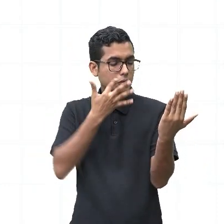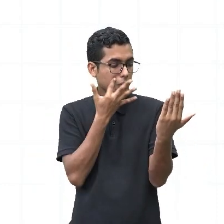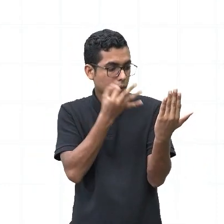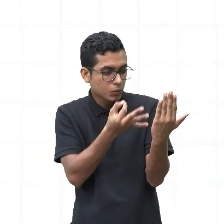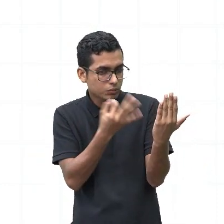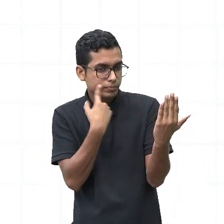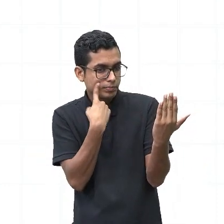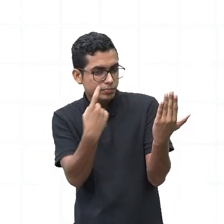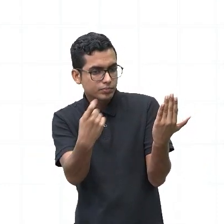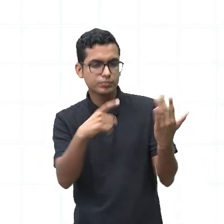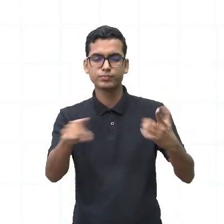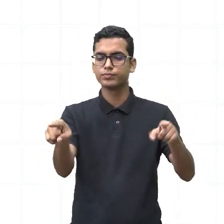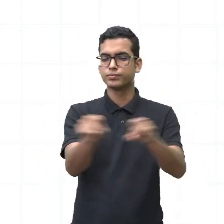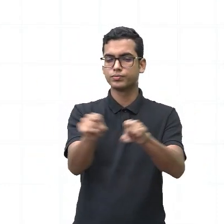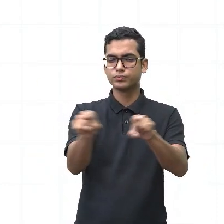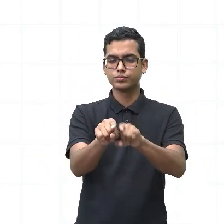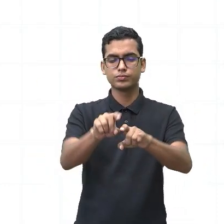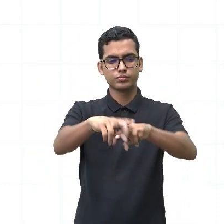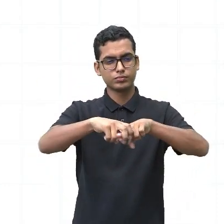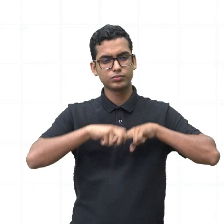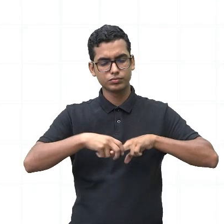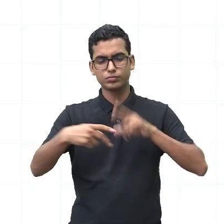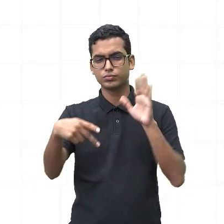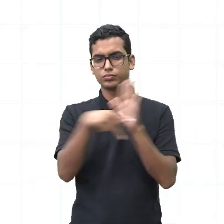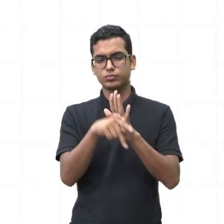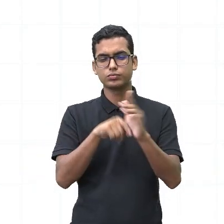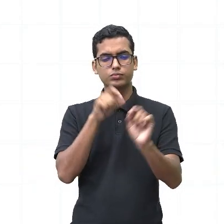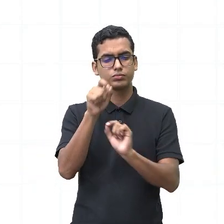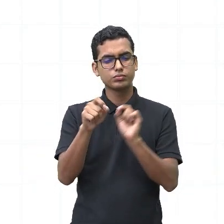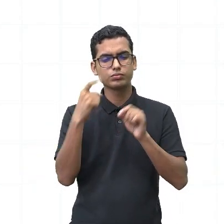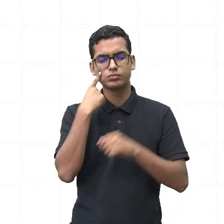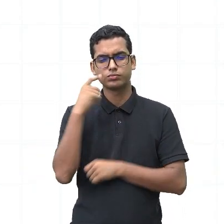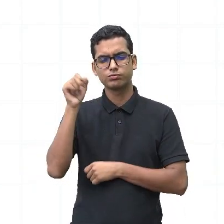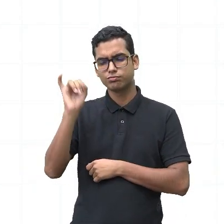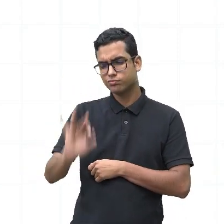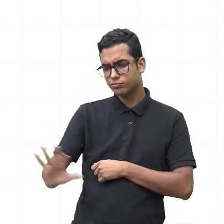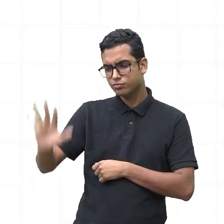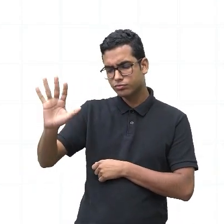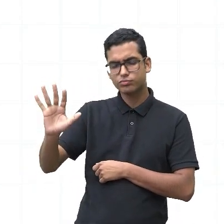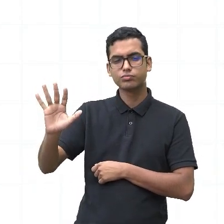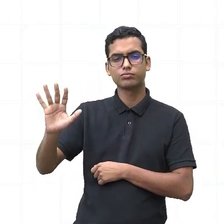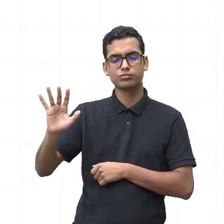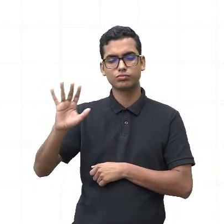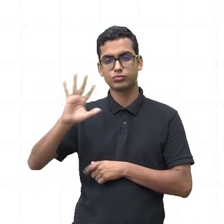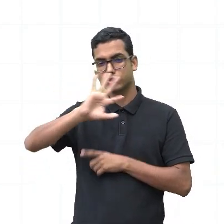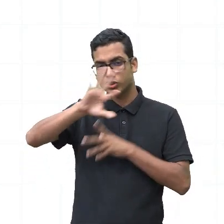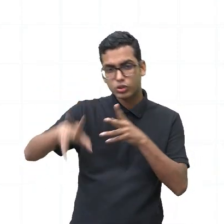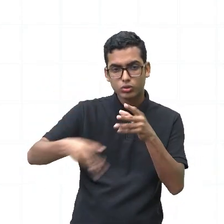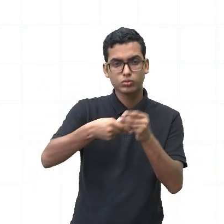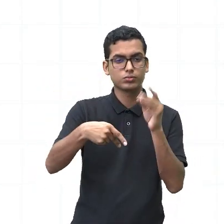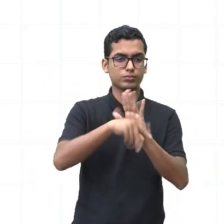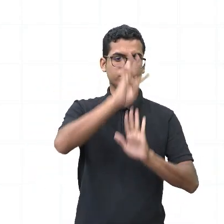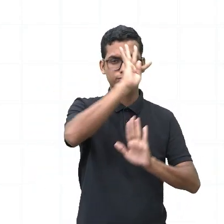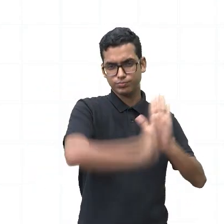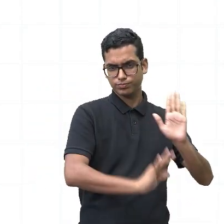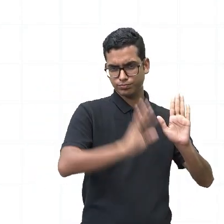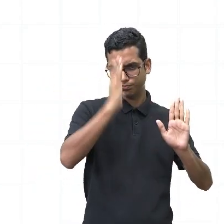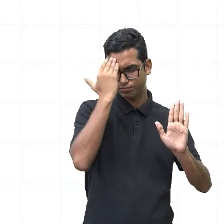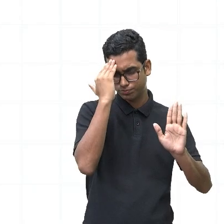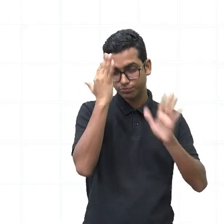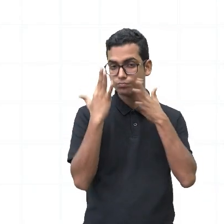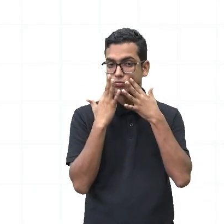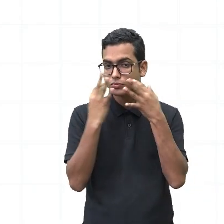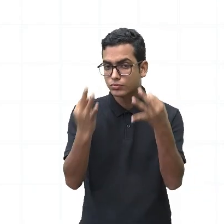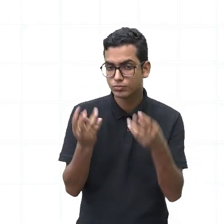atenção do leitor. Daí que se tem uma imagem, ela não está enfeitando ali o texto, é para vocês prestarem atenção do que se trata